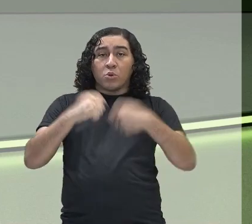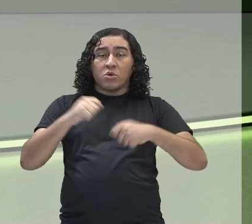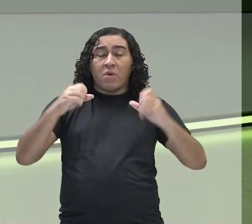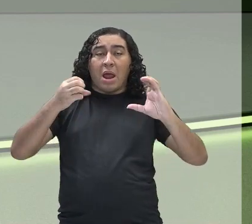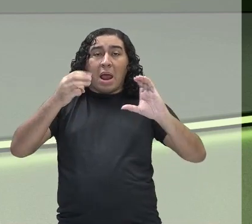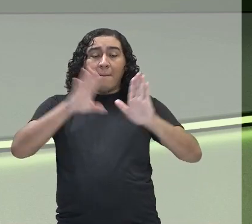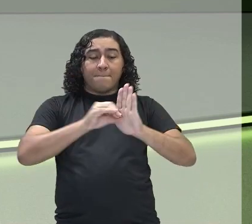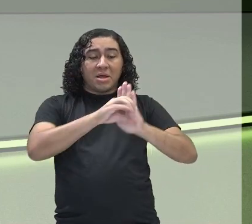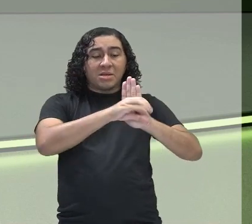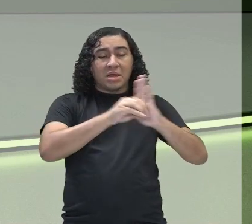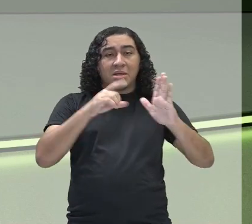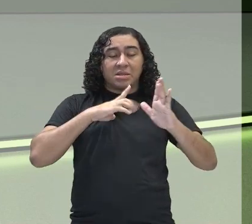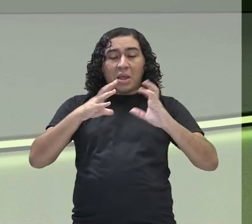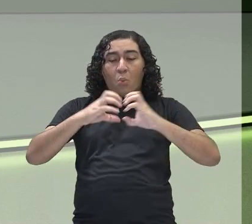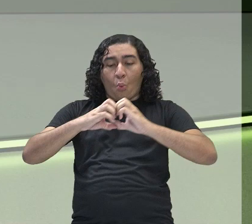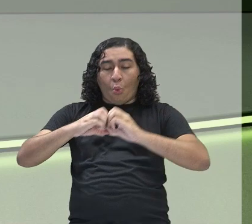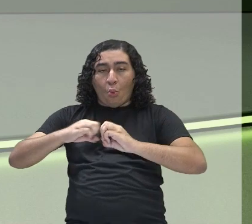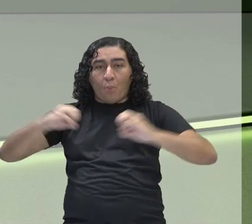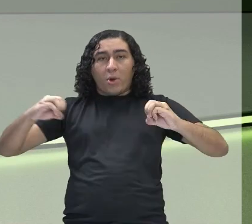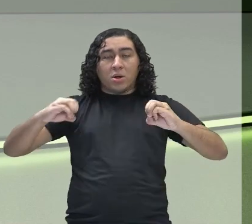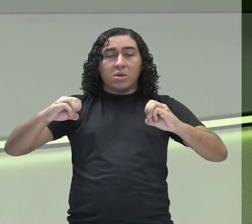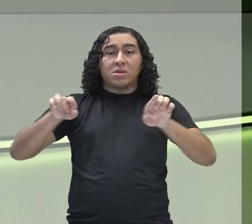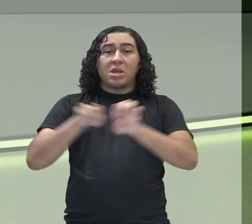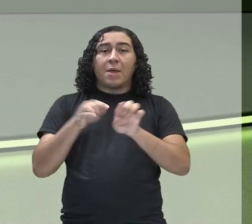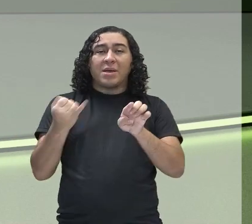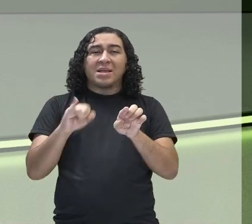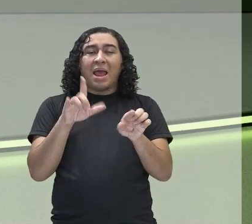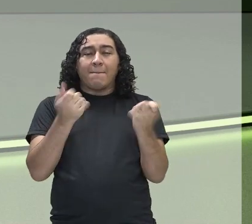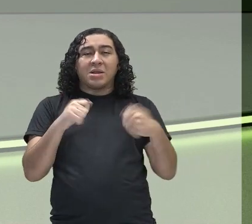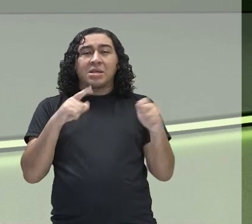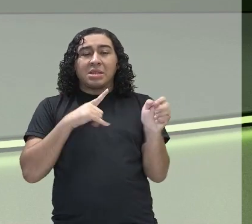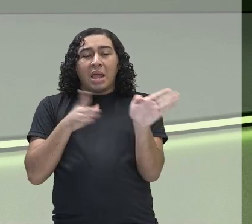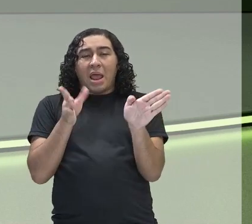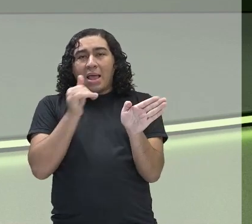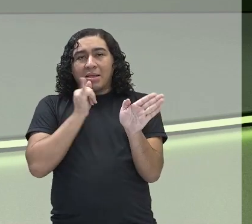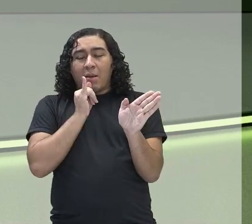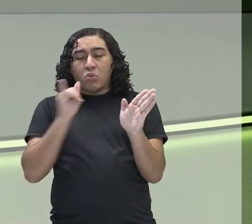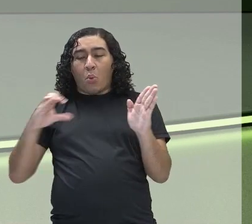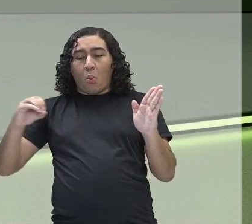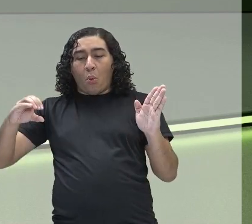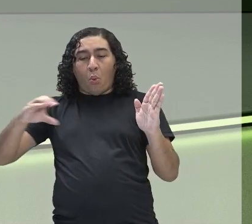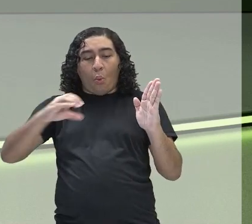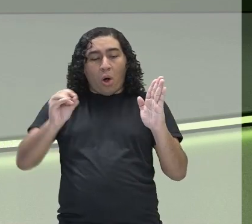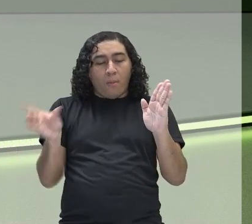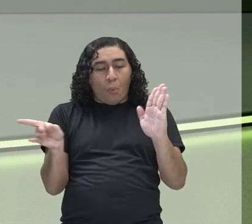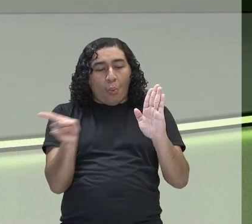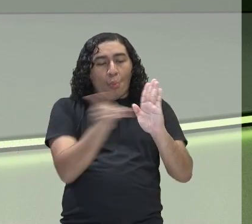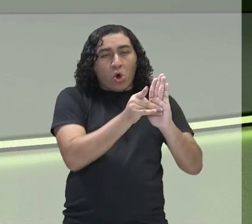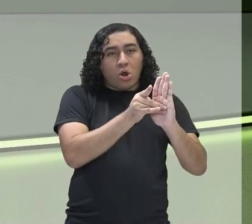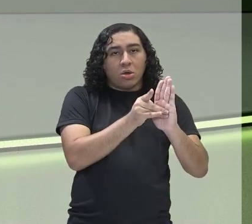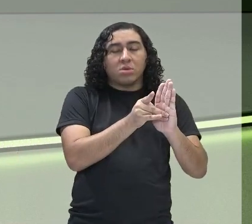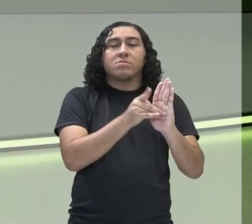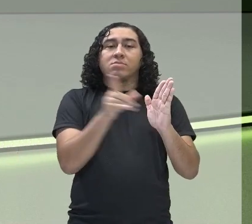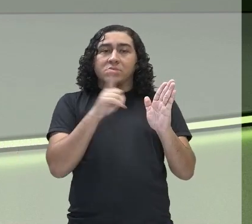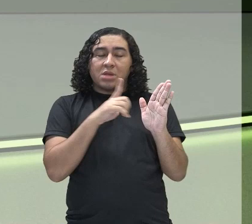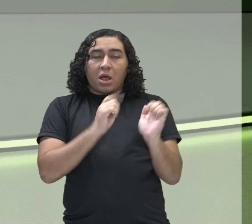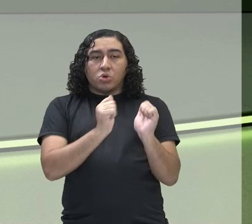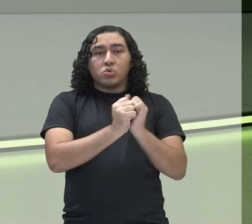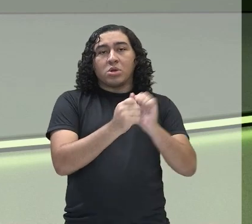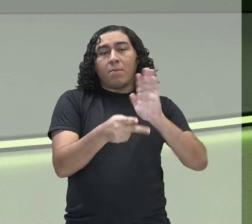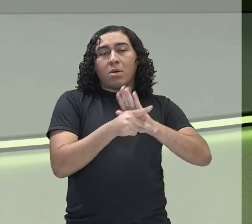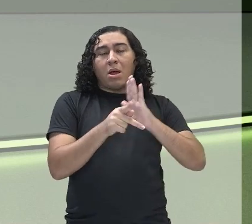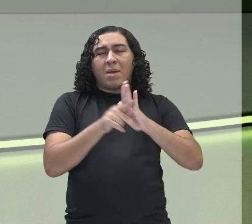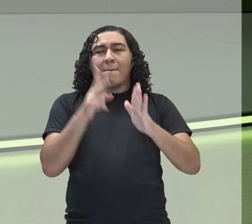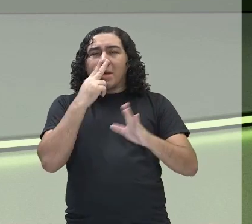em aderir né quando ela precisa ali ficar aderida em algo as fimbrias elas auxiliam nesse processo também